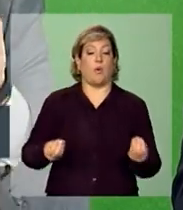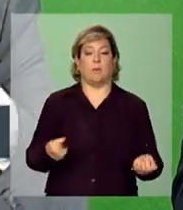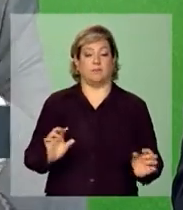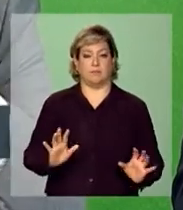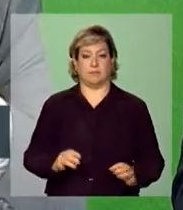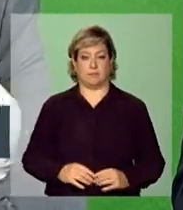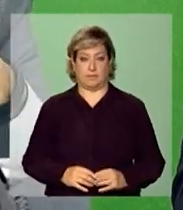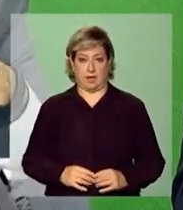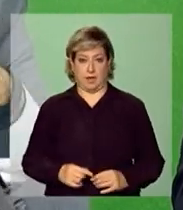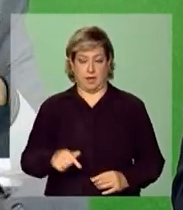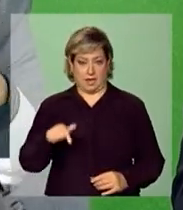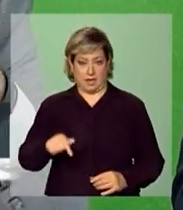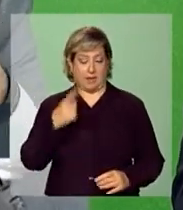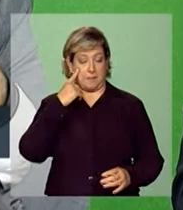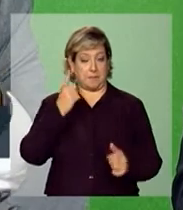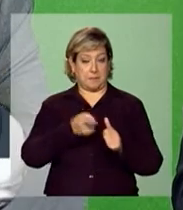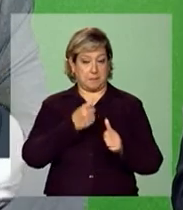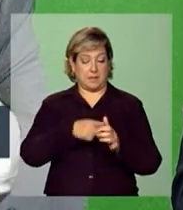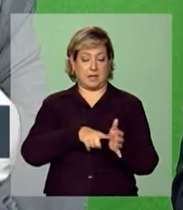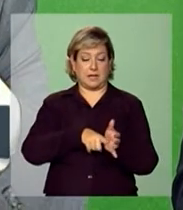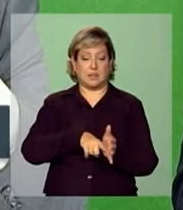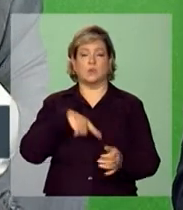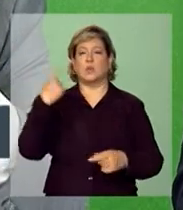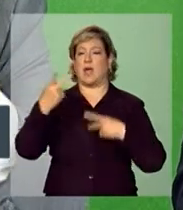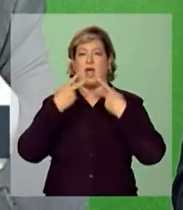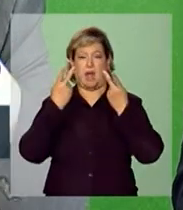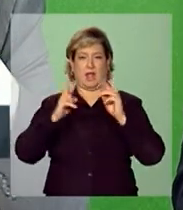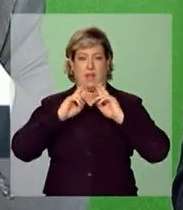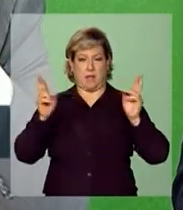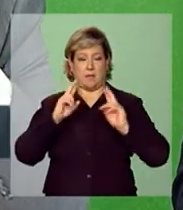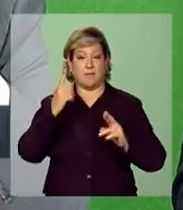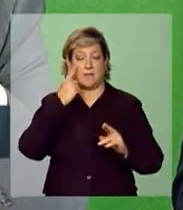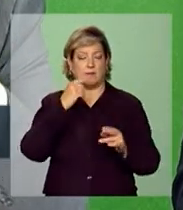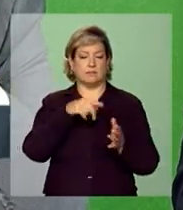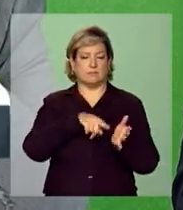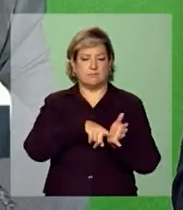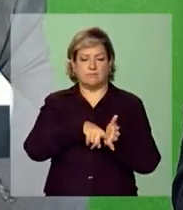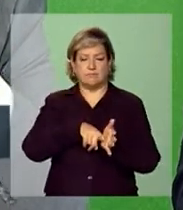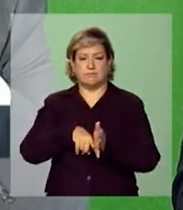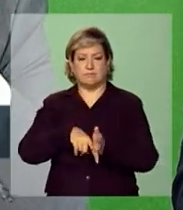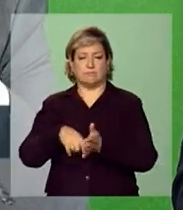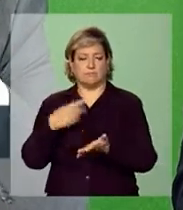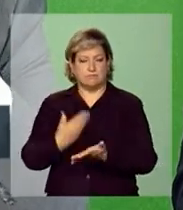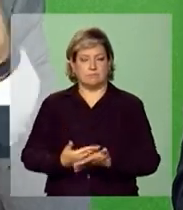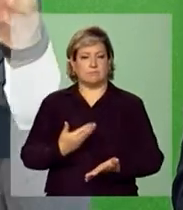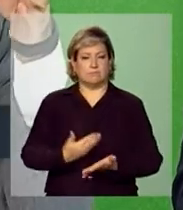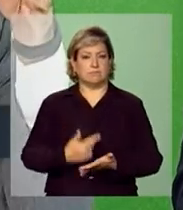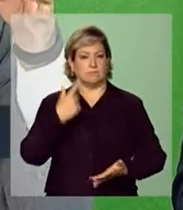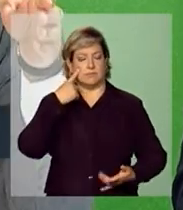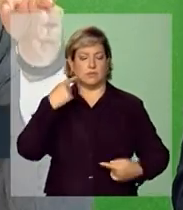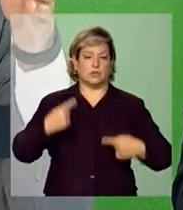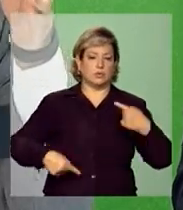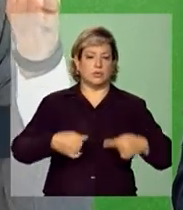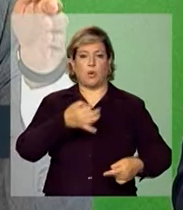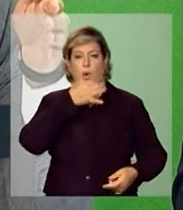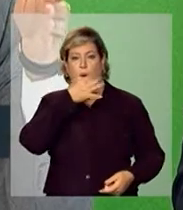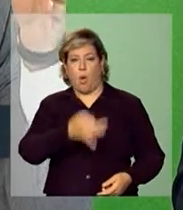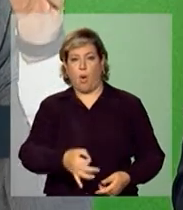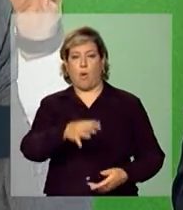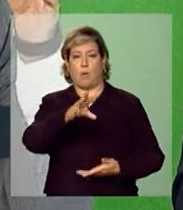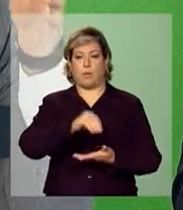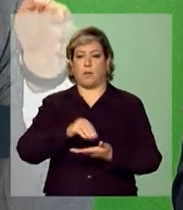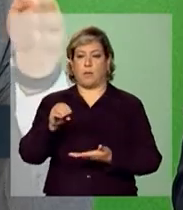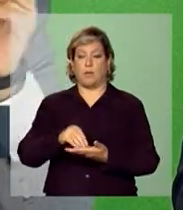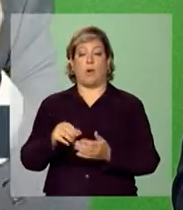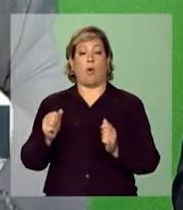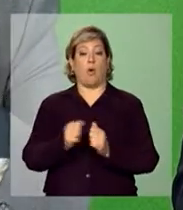parte de um universo de análise das informações de uma definição do que são bens essenciais mas nós queremos discutir isto com